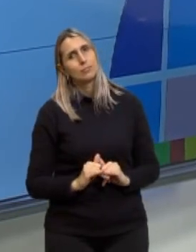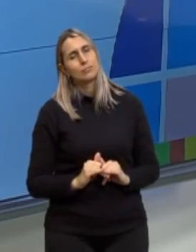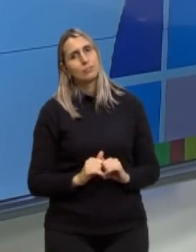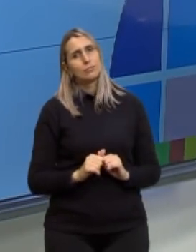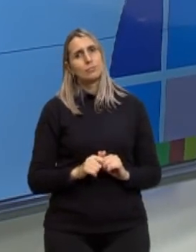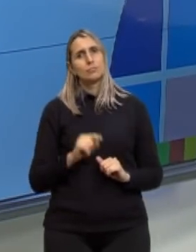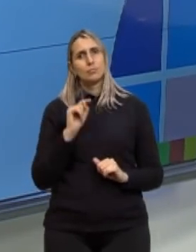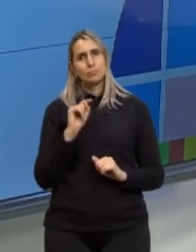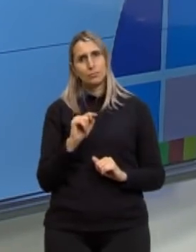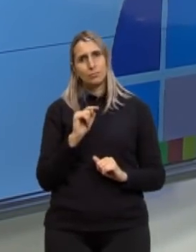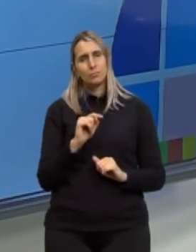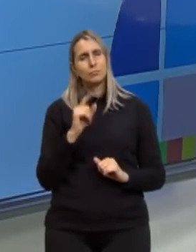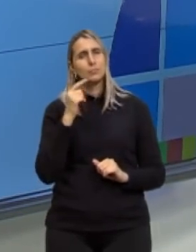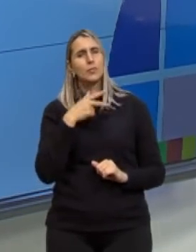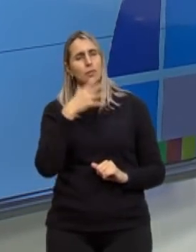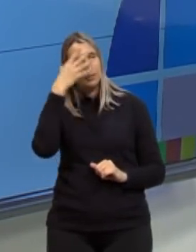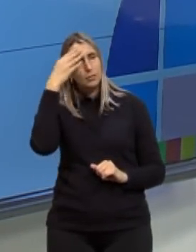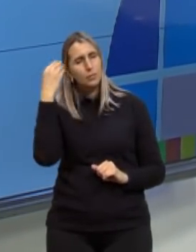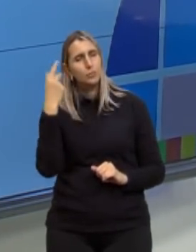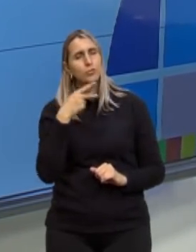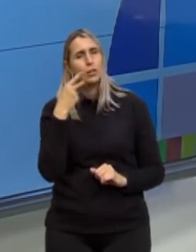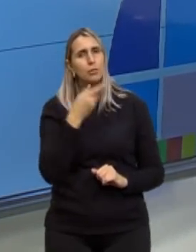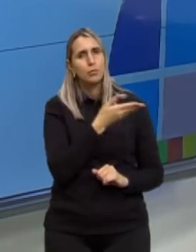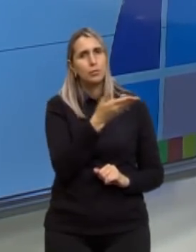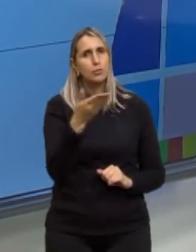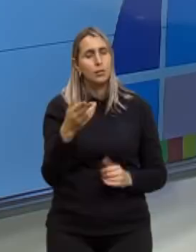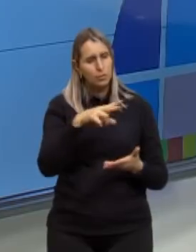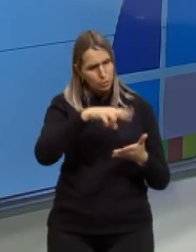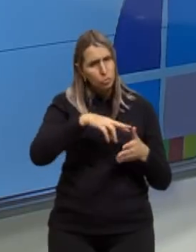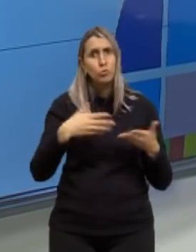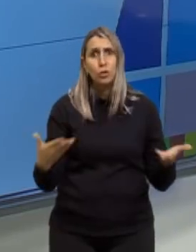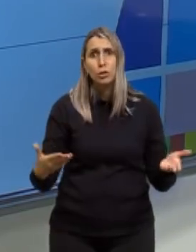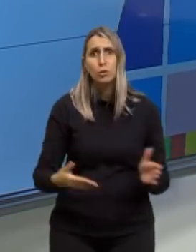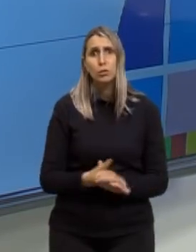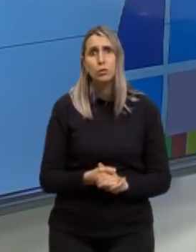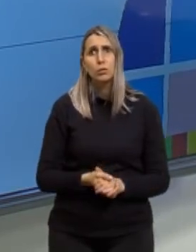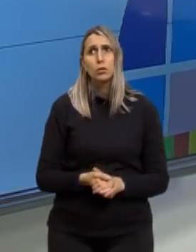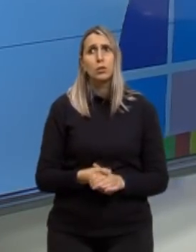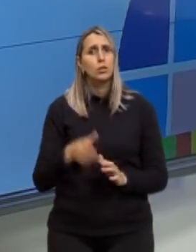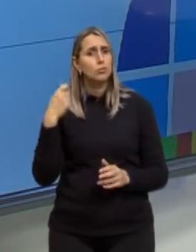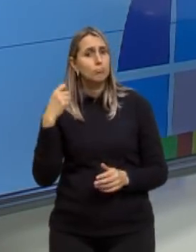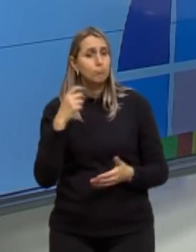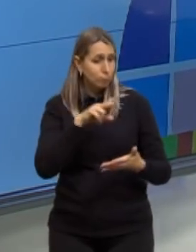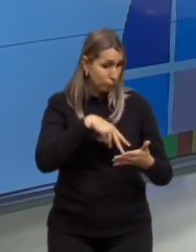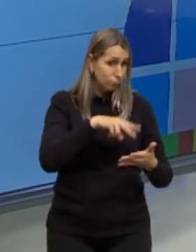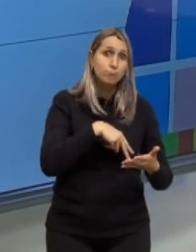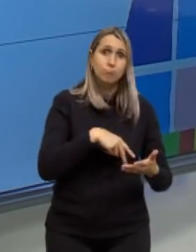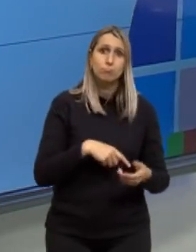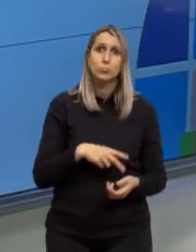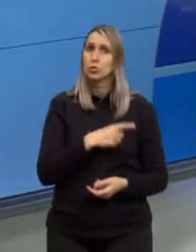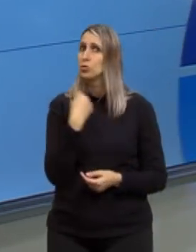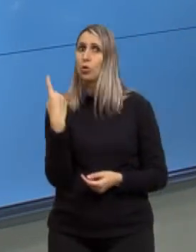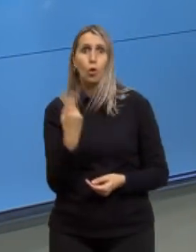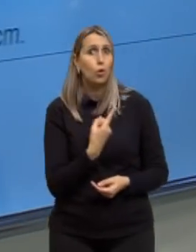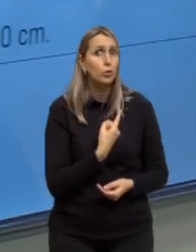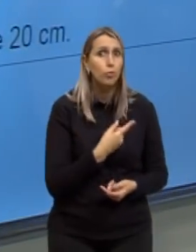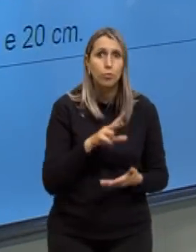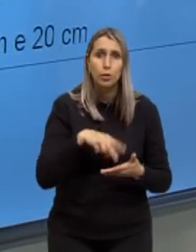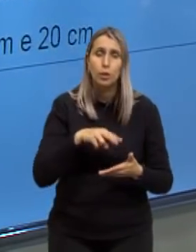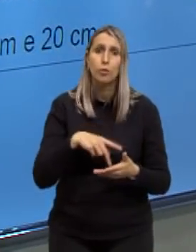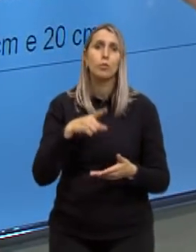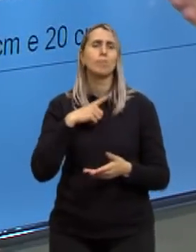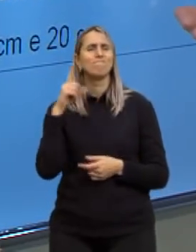uma coisa que eu tenho esquecido de dizer para vocês a leitura gente vejam que a gente precisa ler se nós não éramos